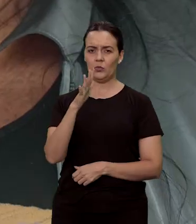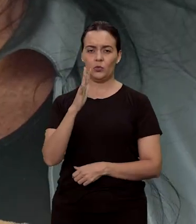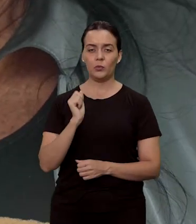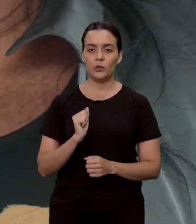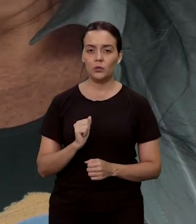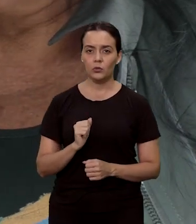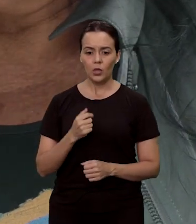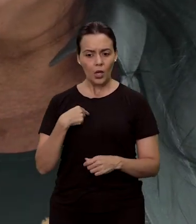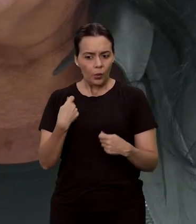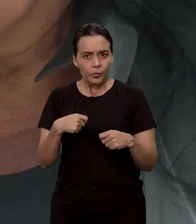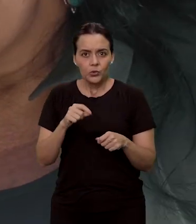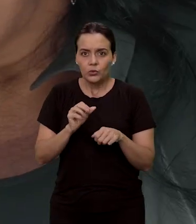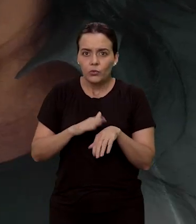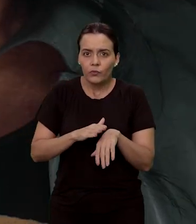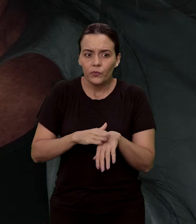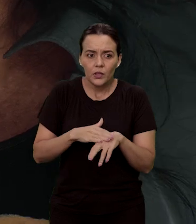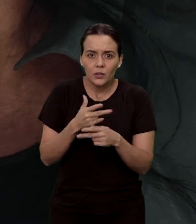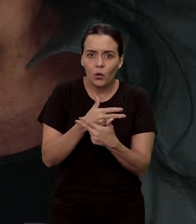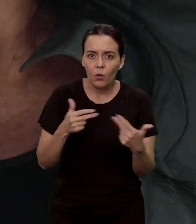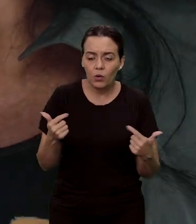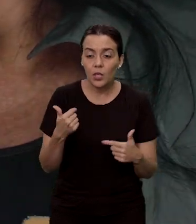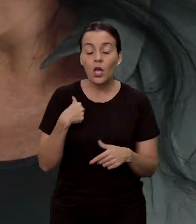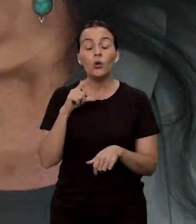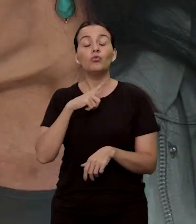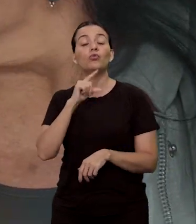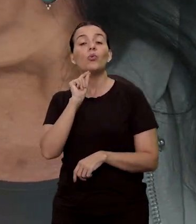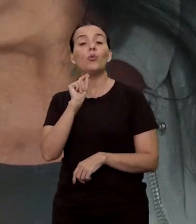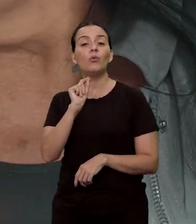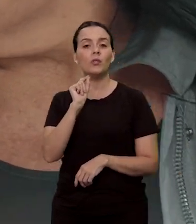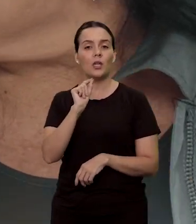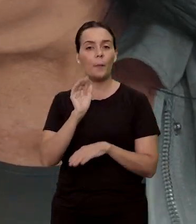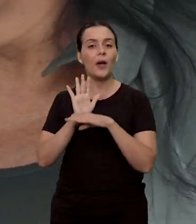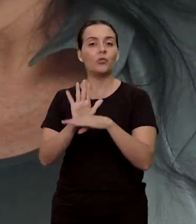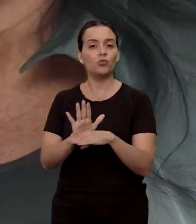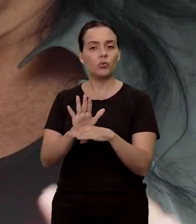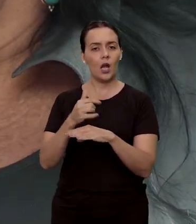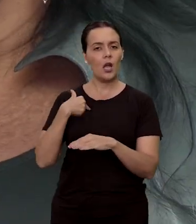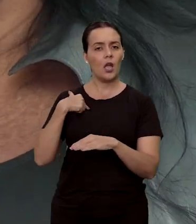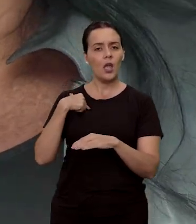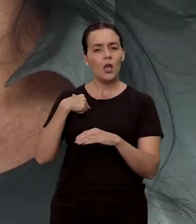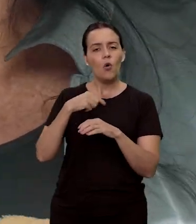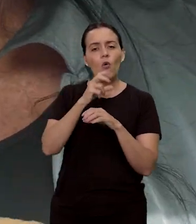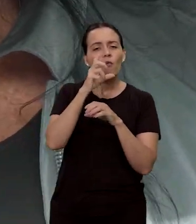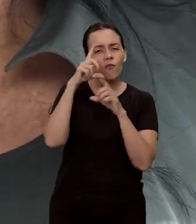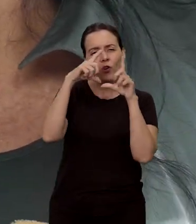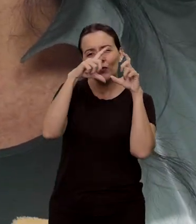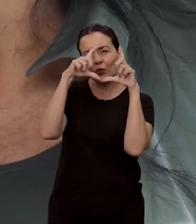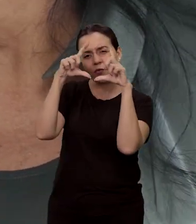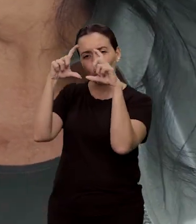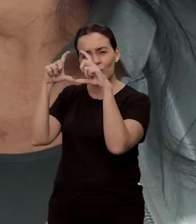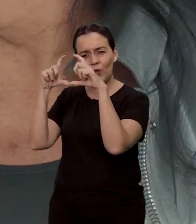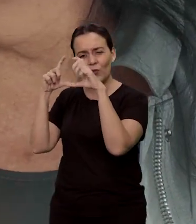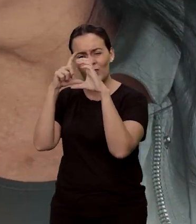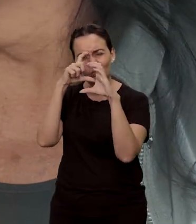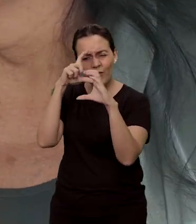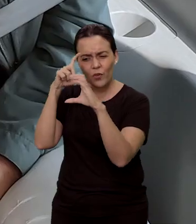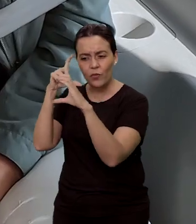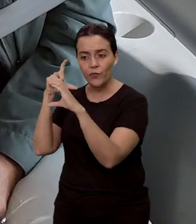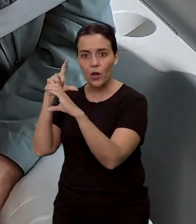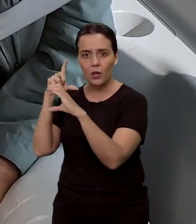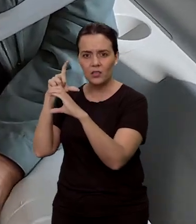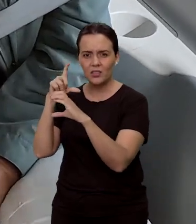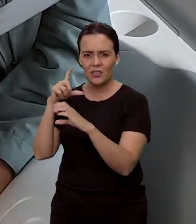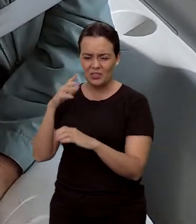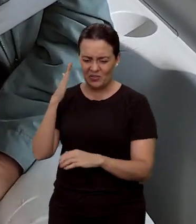1983. Nesse preciso fazer alguma coisa, minha arma naquela época era a fotografia. Então eu fiz uma série fotográfica daquelas espumas